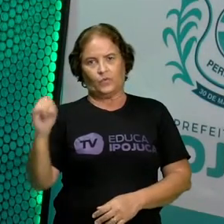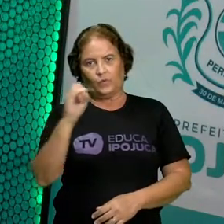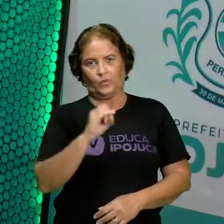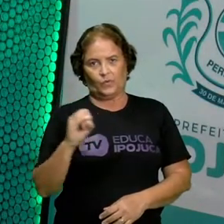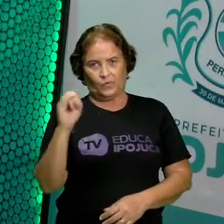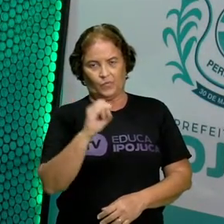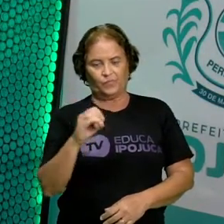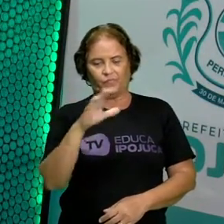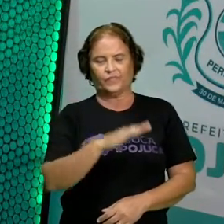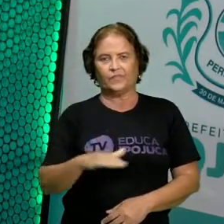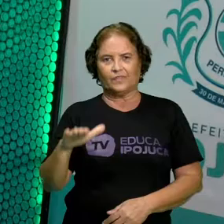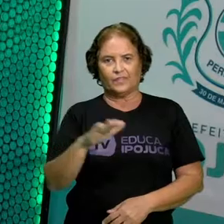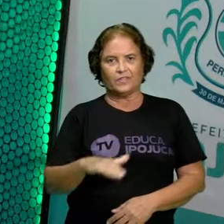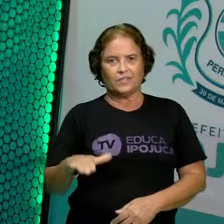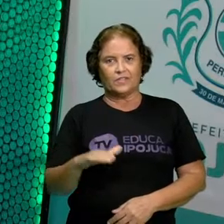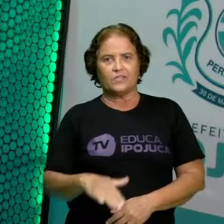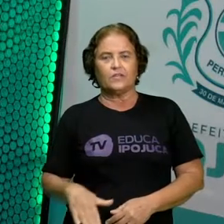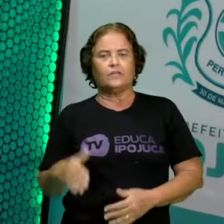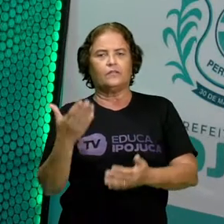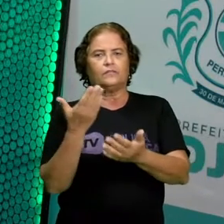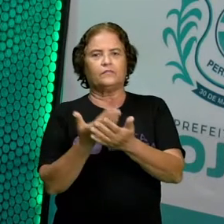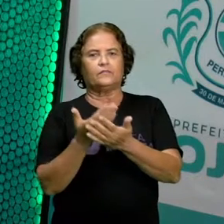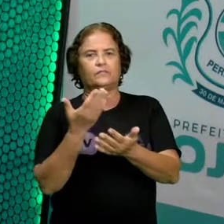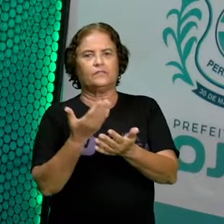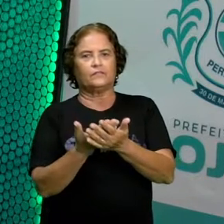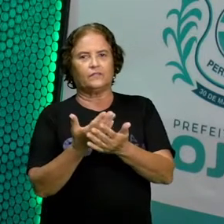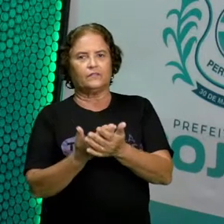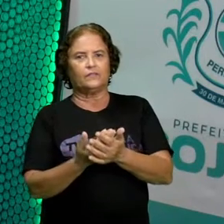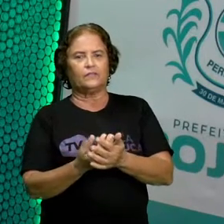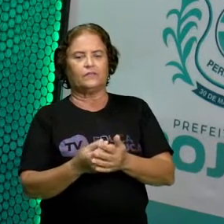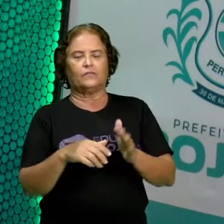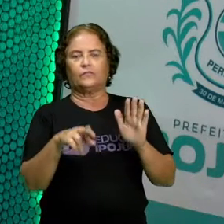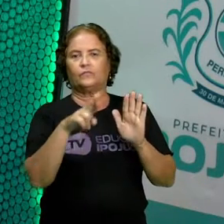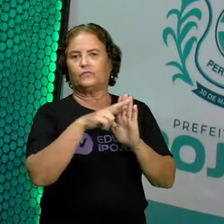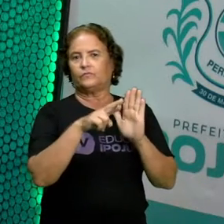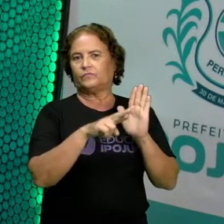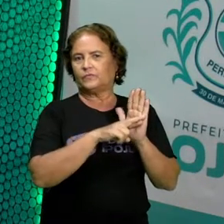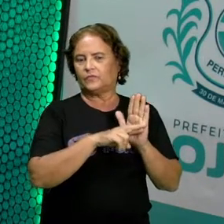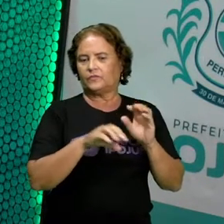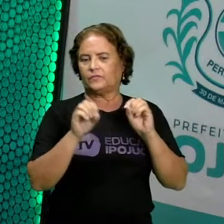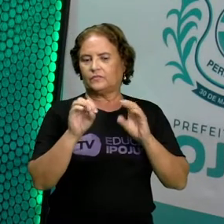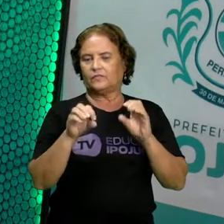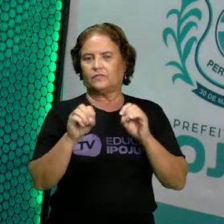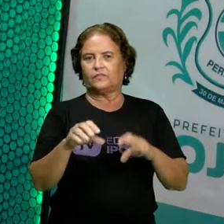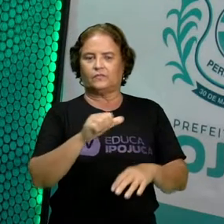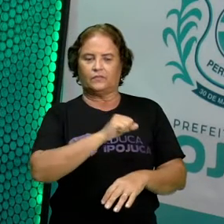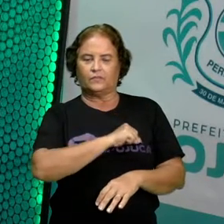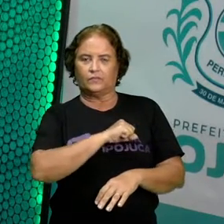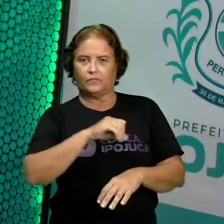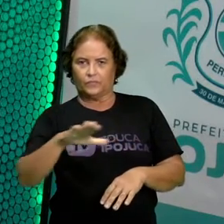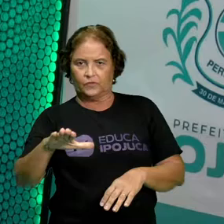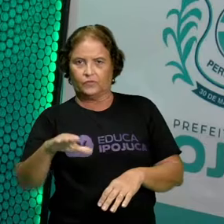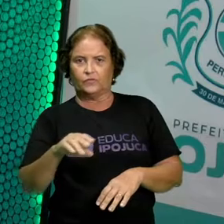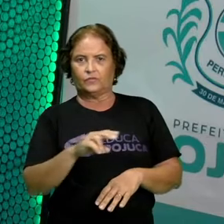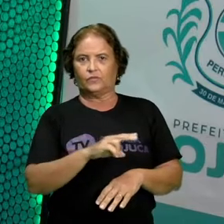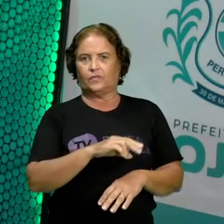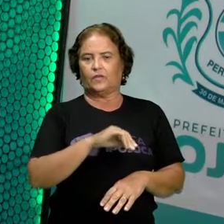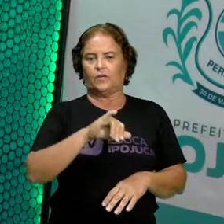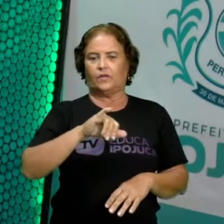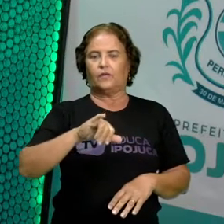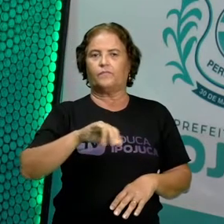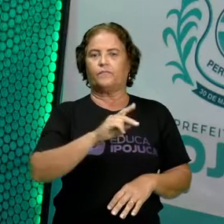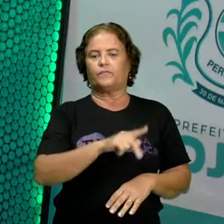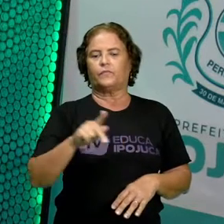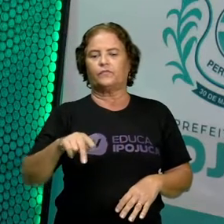Olá, crianças! Estamos em mais uma aula do projeto Educa Ipojuca. Me chamo Gilvânia Gomes e